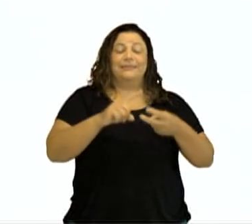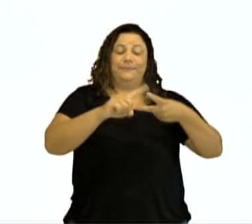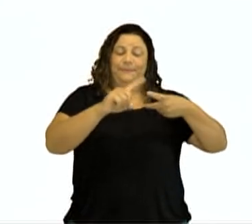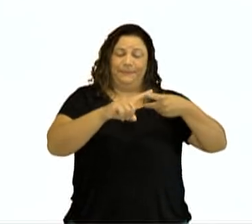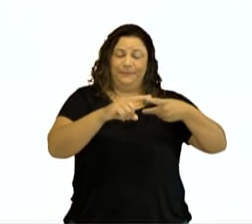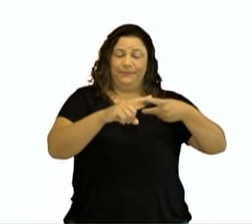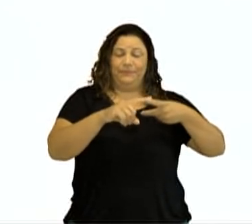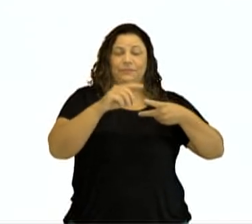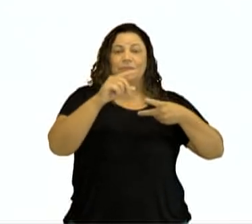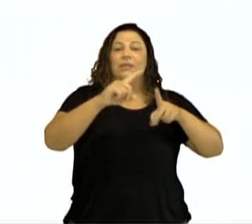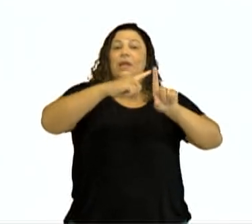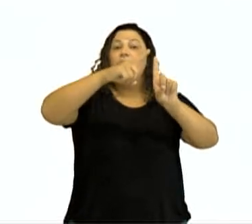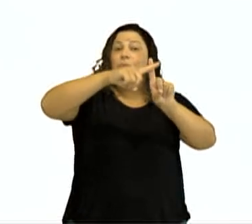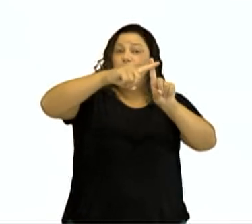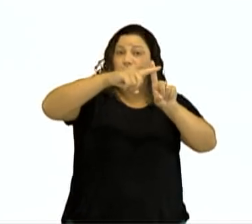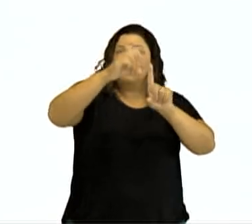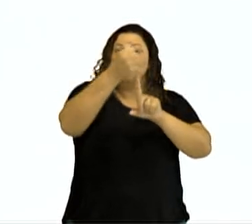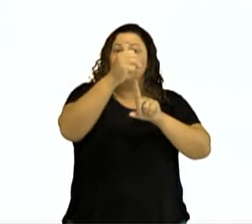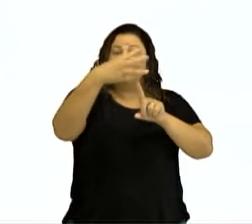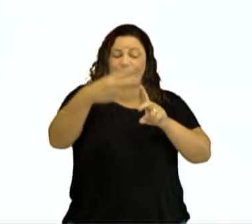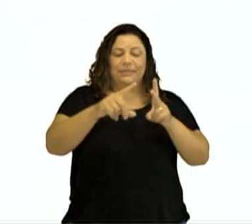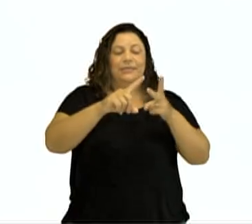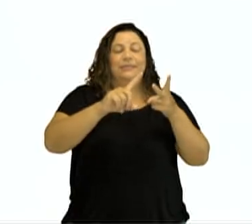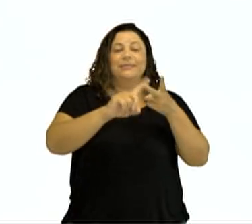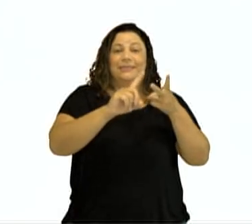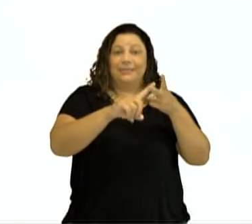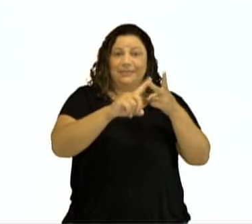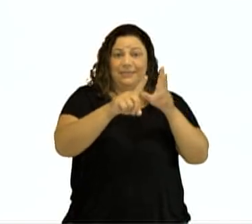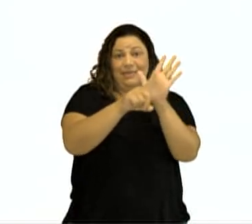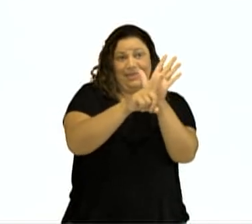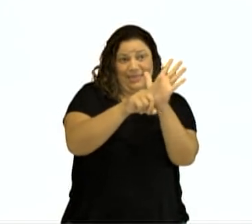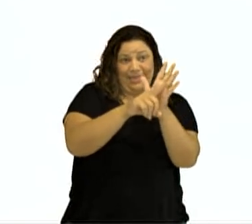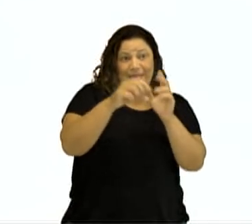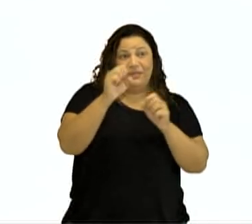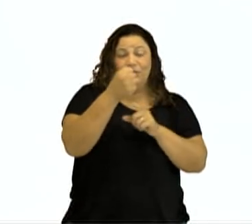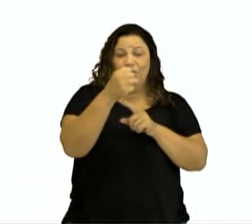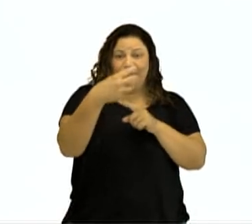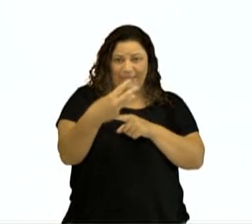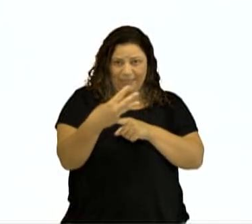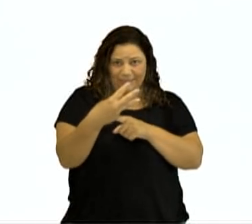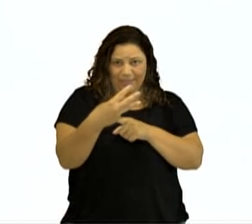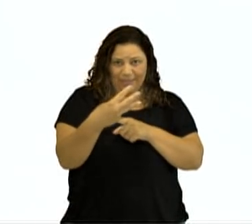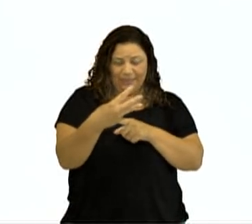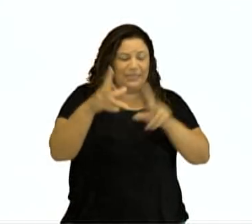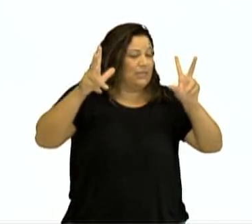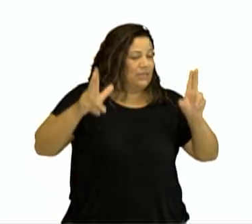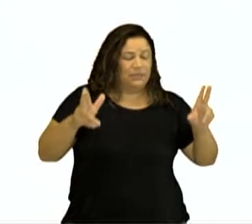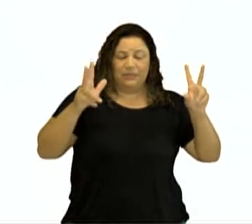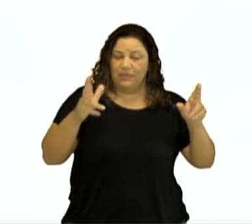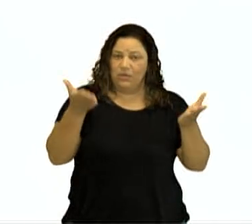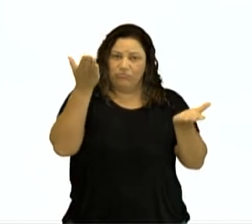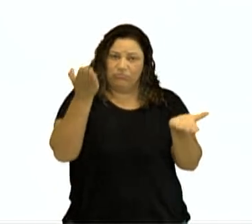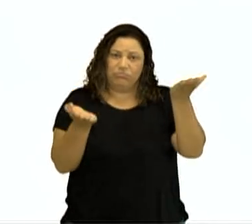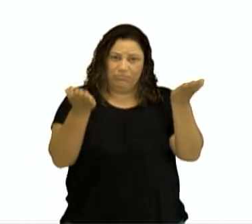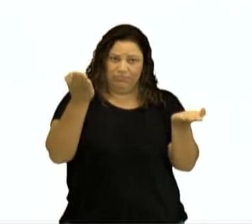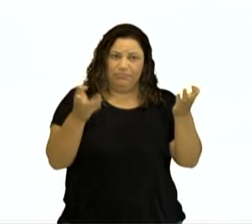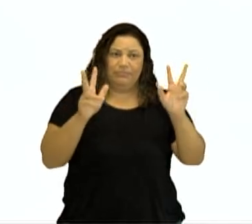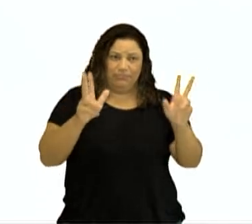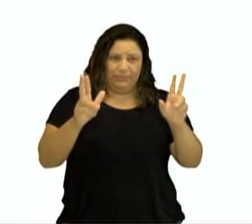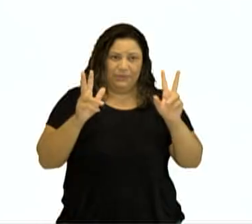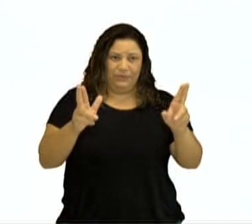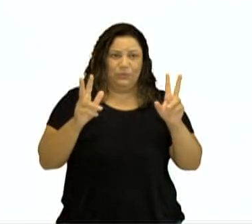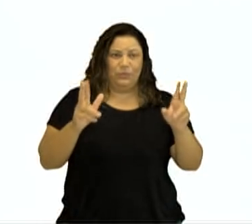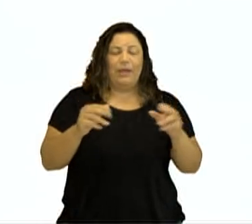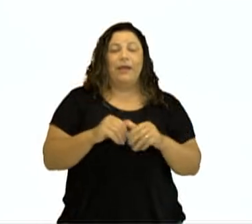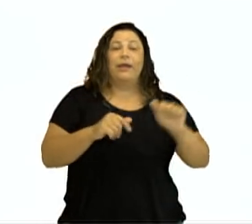prótons, positivo. 83 elétrons, negativo. Esses números são iguais mesmo. Se o átomo tiver neutro, são iguais.